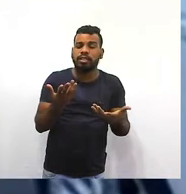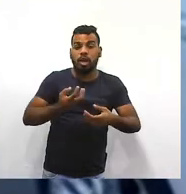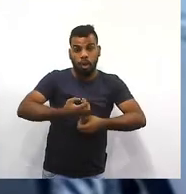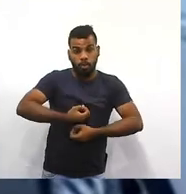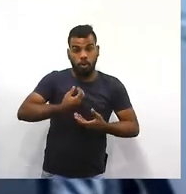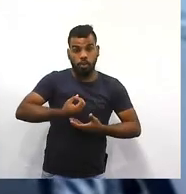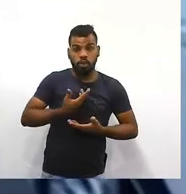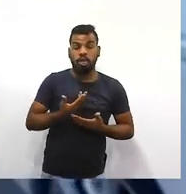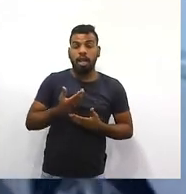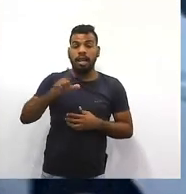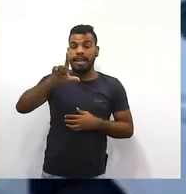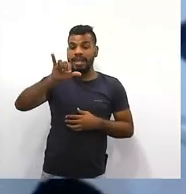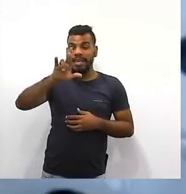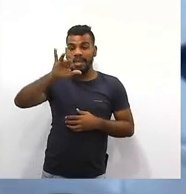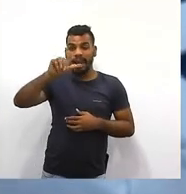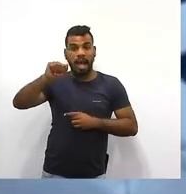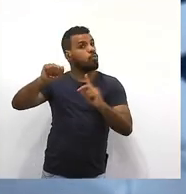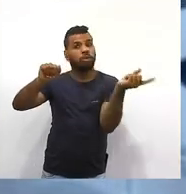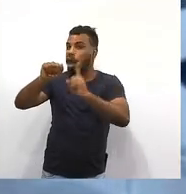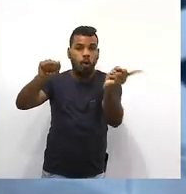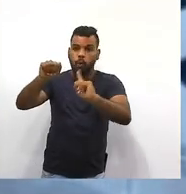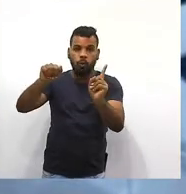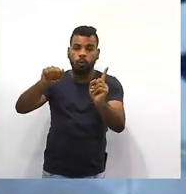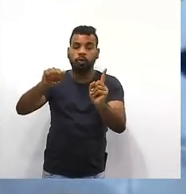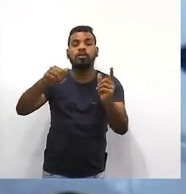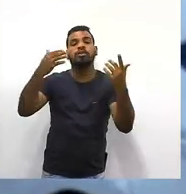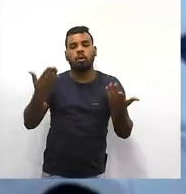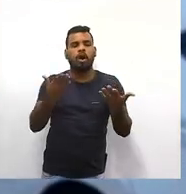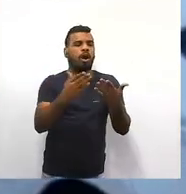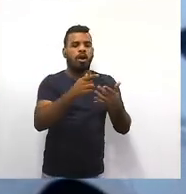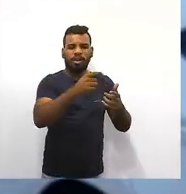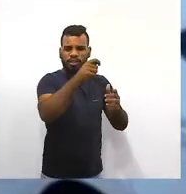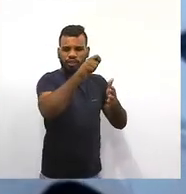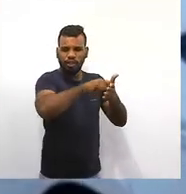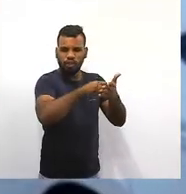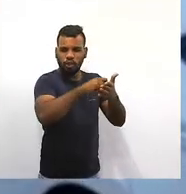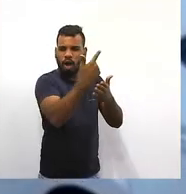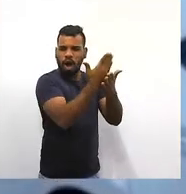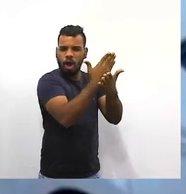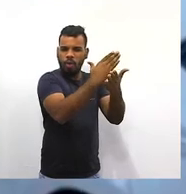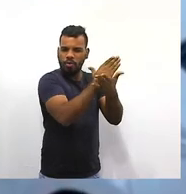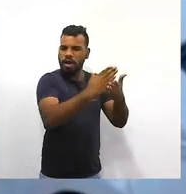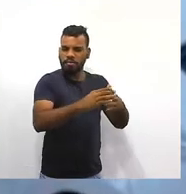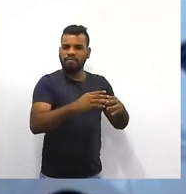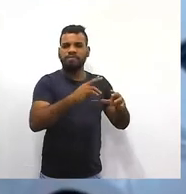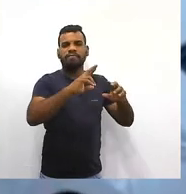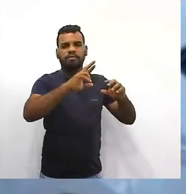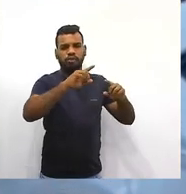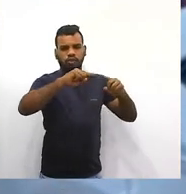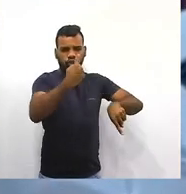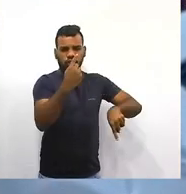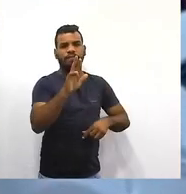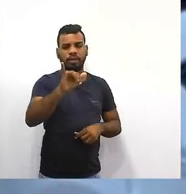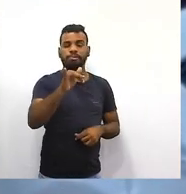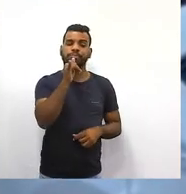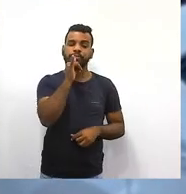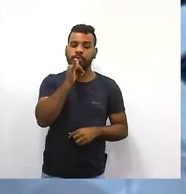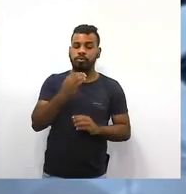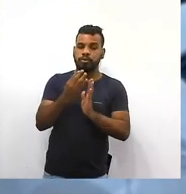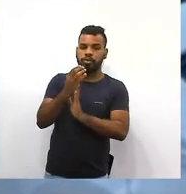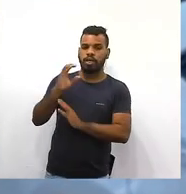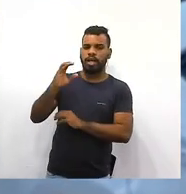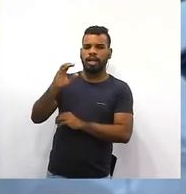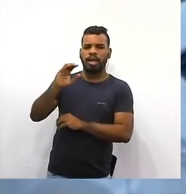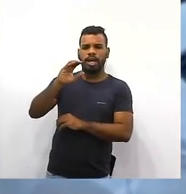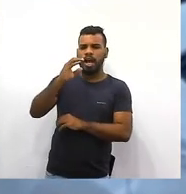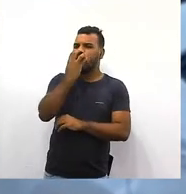não lírica. Né? Alguns escritores vão discordar um pouco disso, porque alguns textos de Cabral, como, por exemplo, O Cão Sem